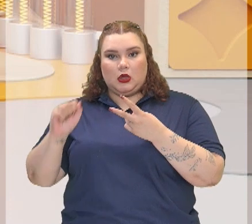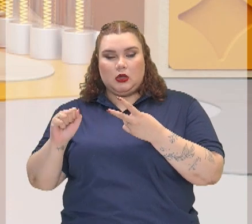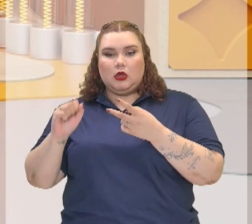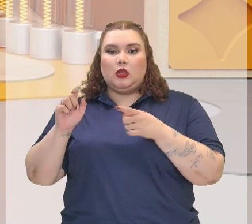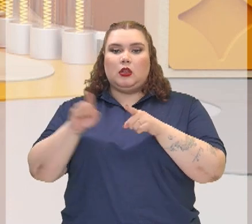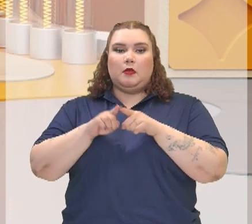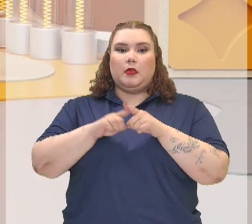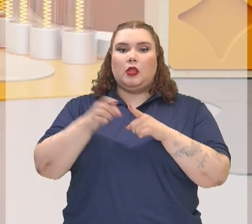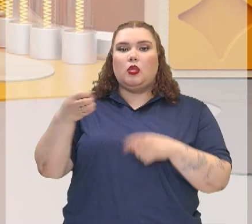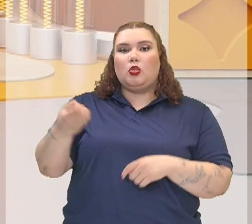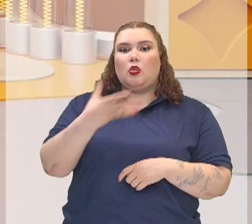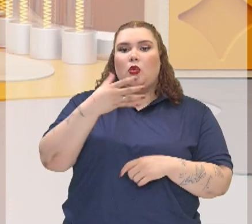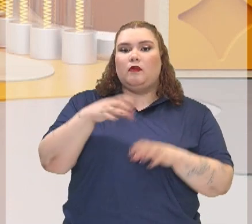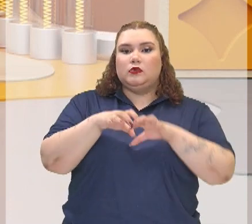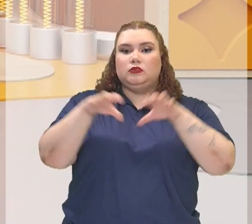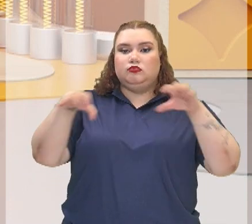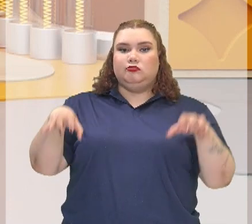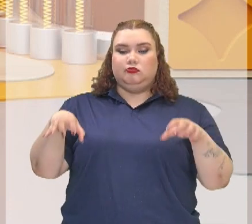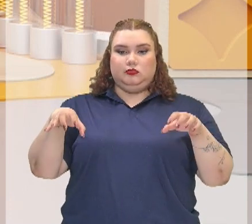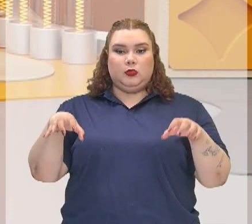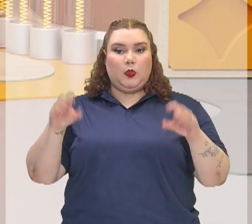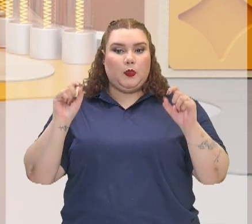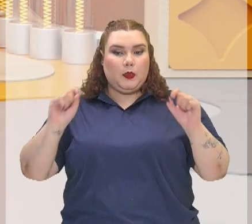nova divisão, que são o quê?